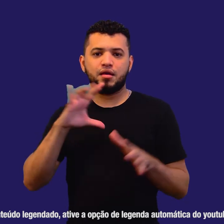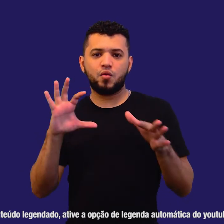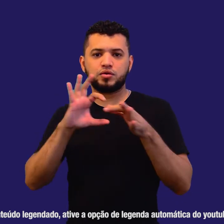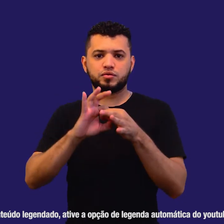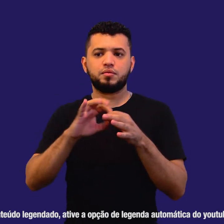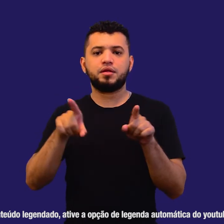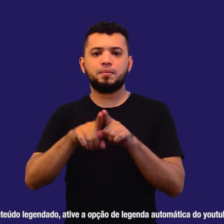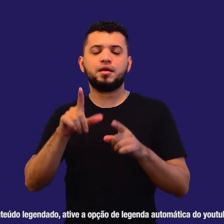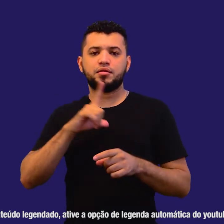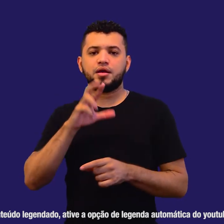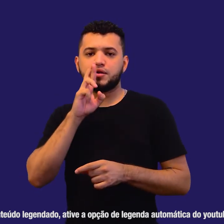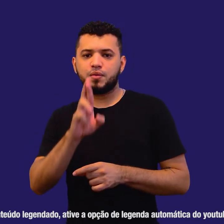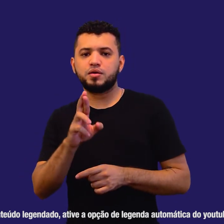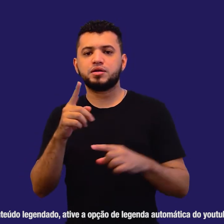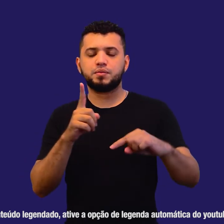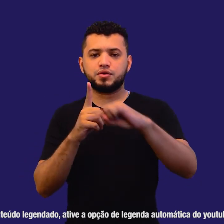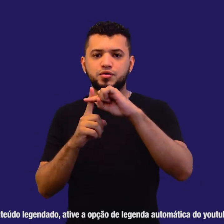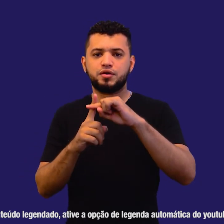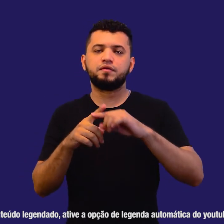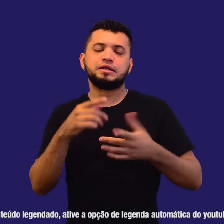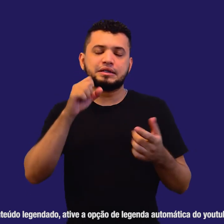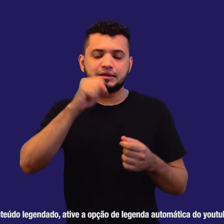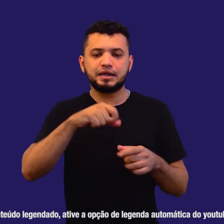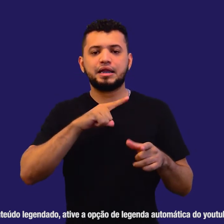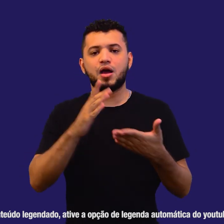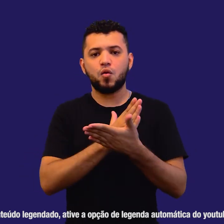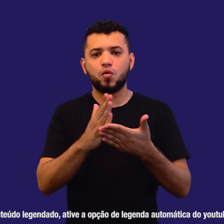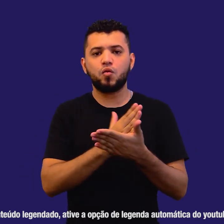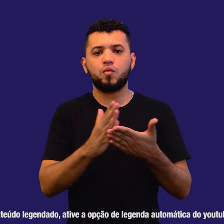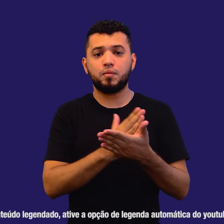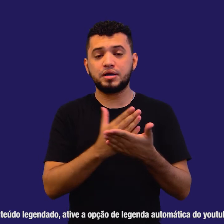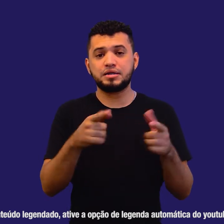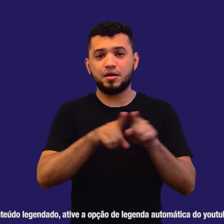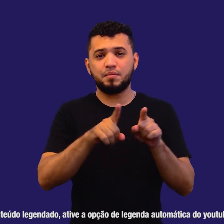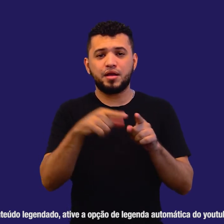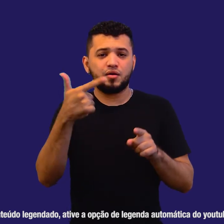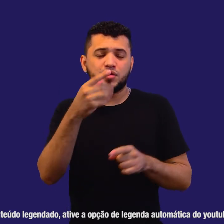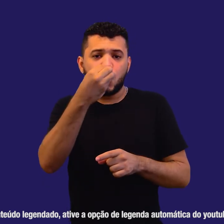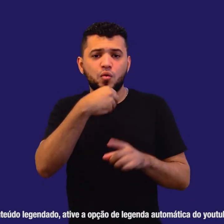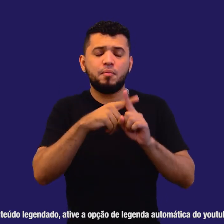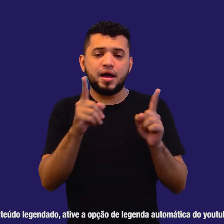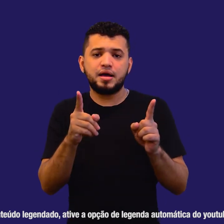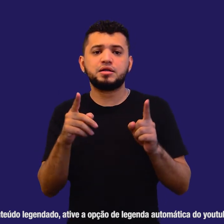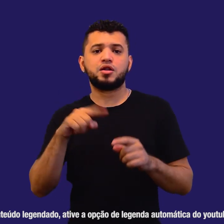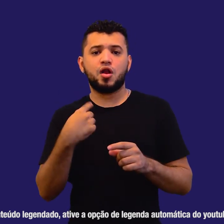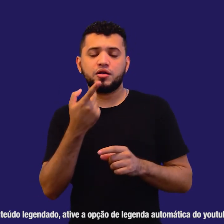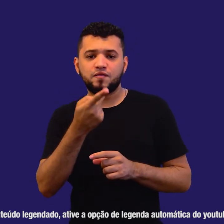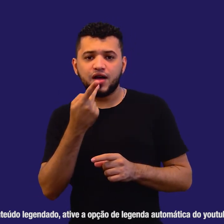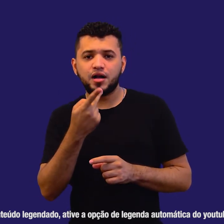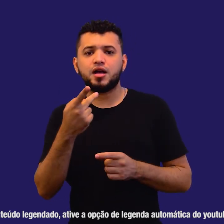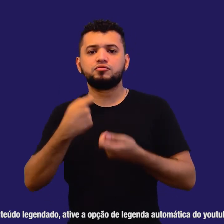também resultados. É claro que tem as iniciativas que não visam lucro, que também são super bem-vindas, mas como nós estamos falando de